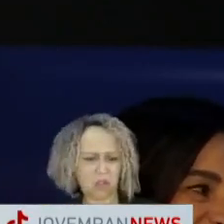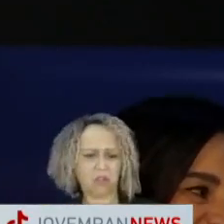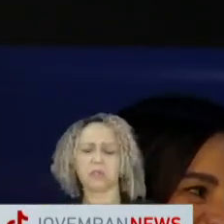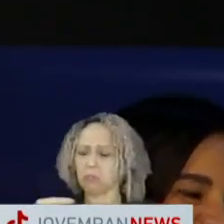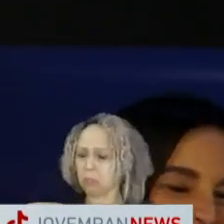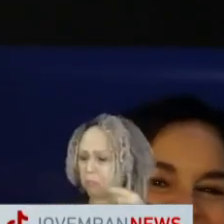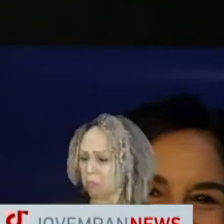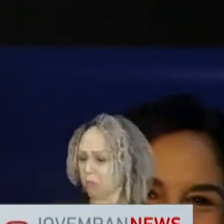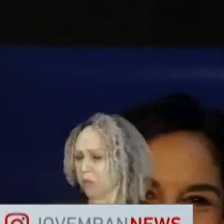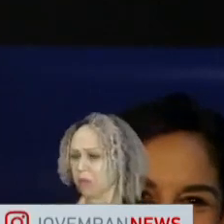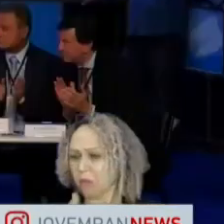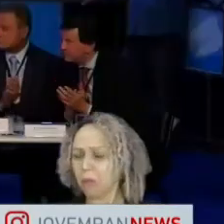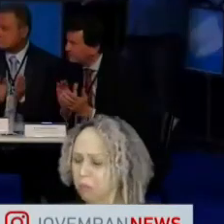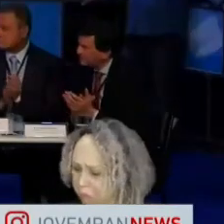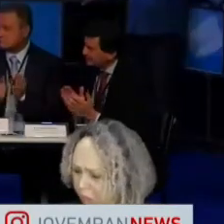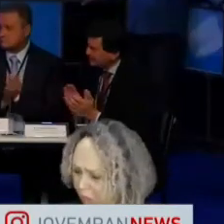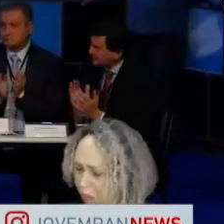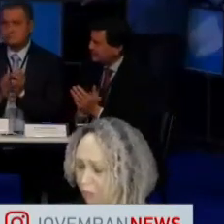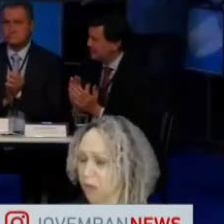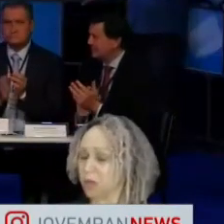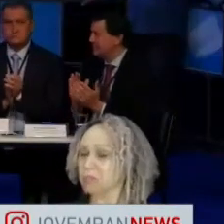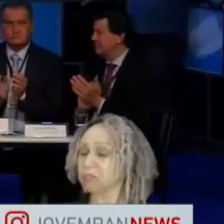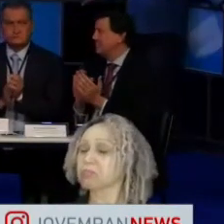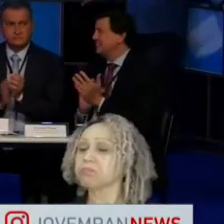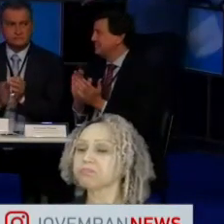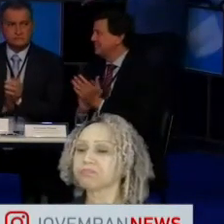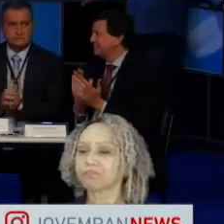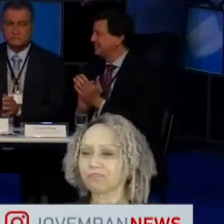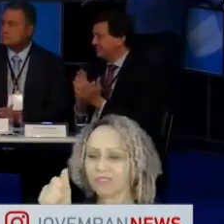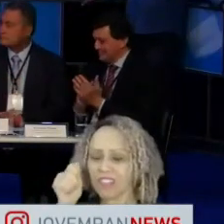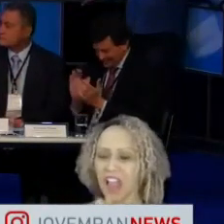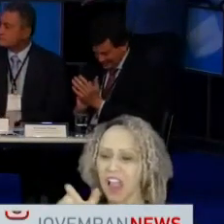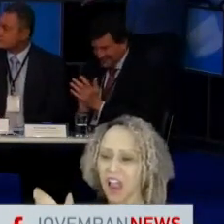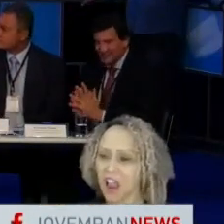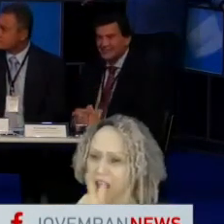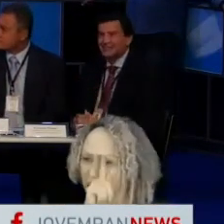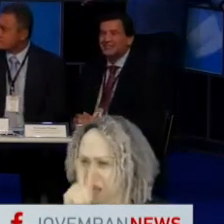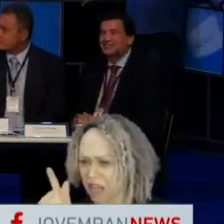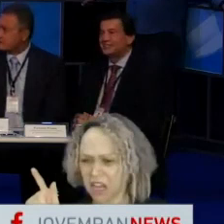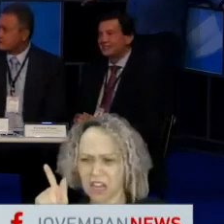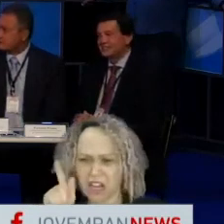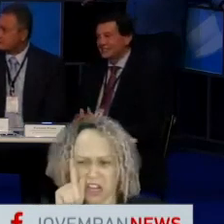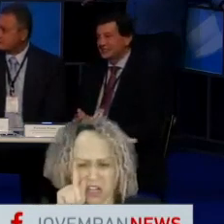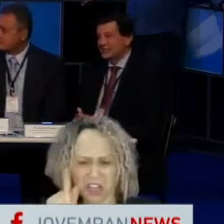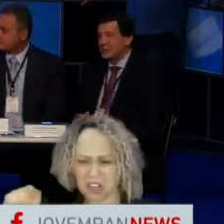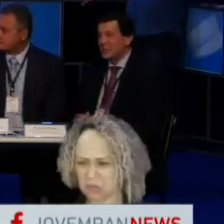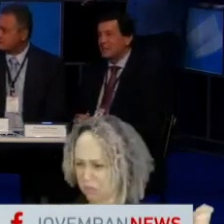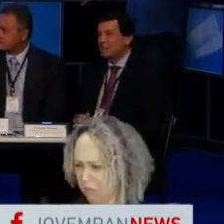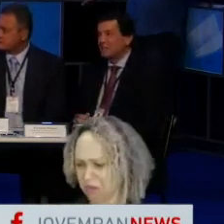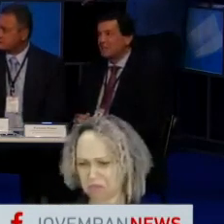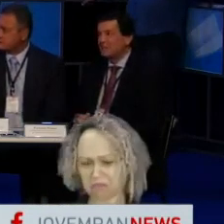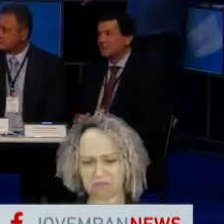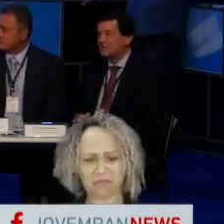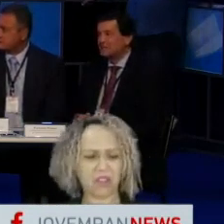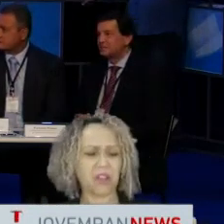O presidente Lula disse que é difícil alguém ser tão competente, e do